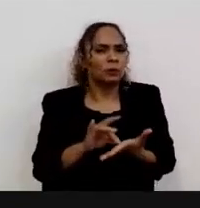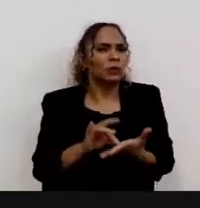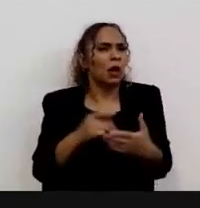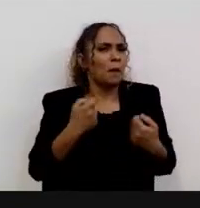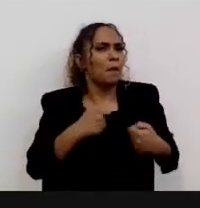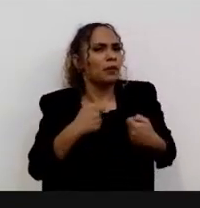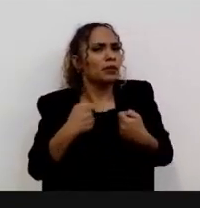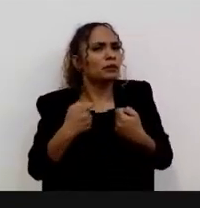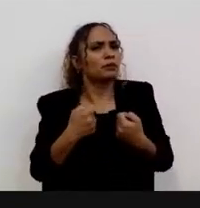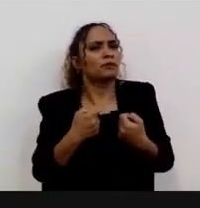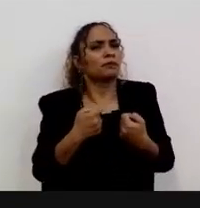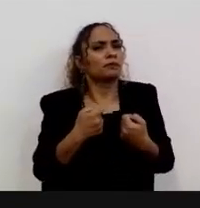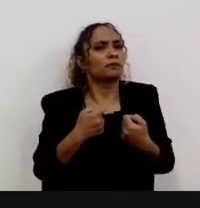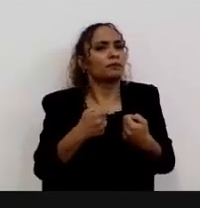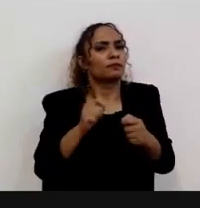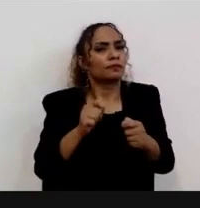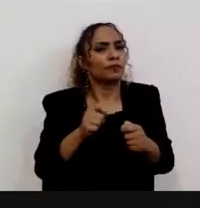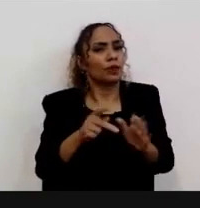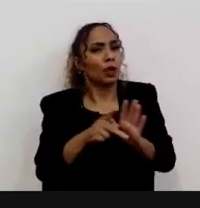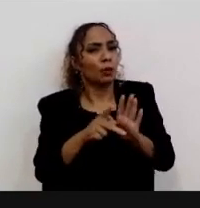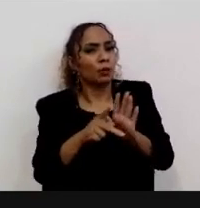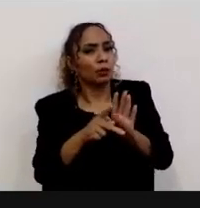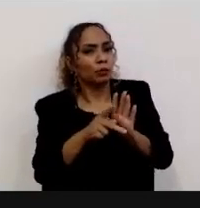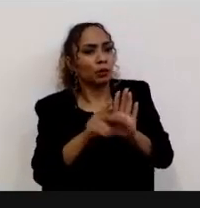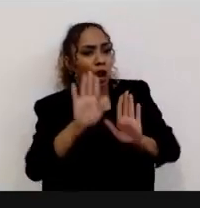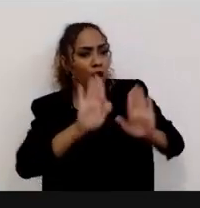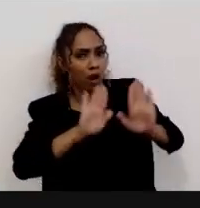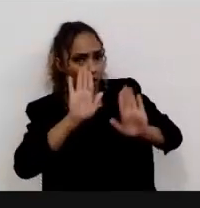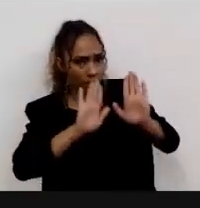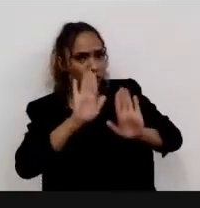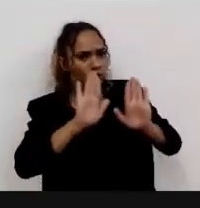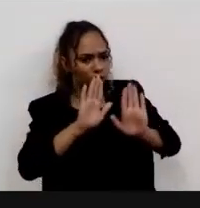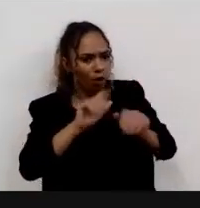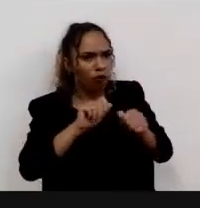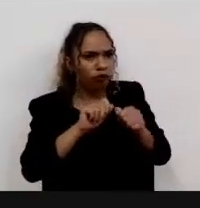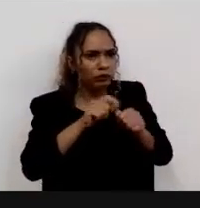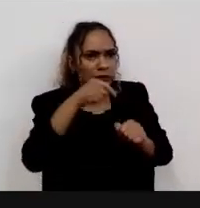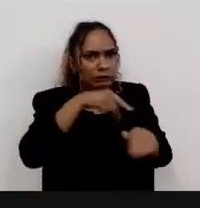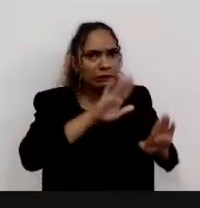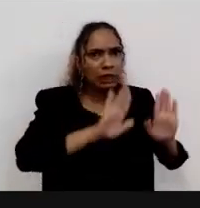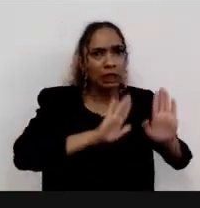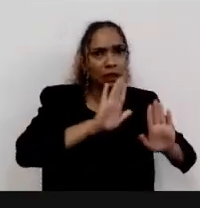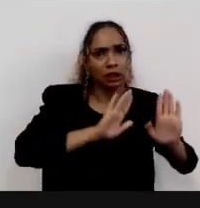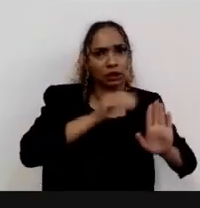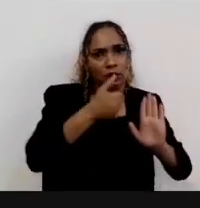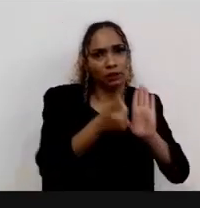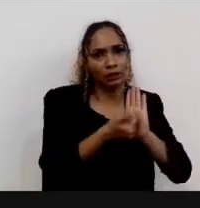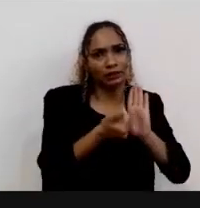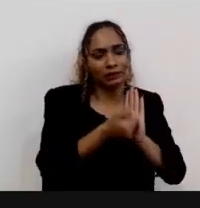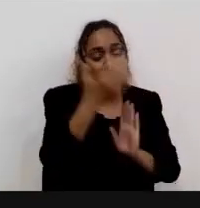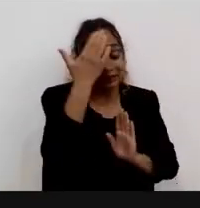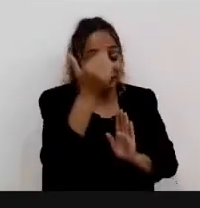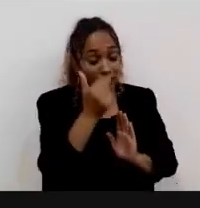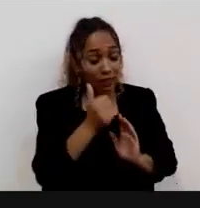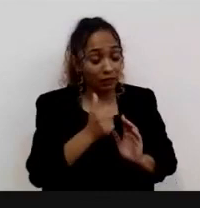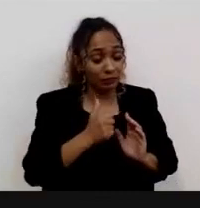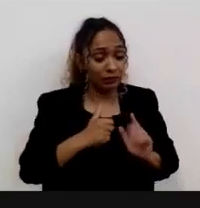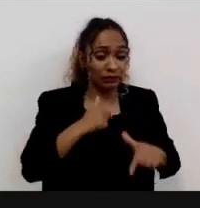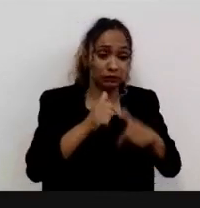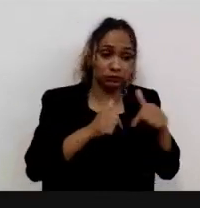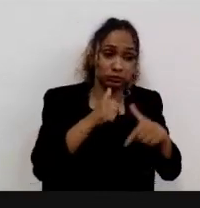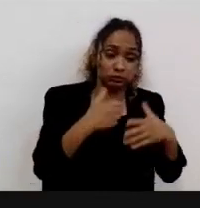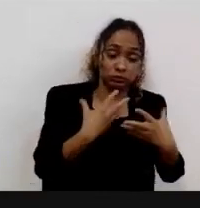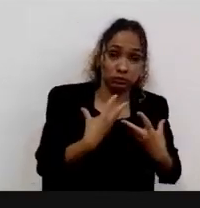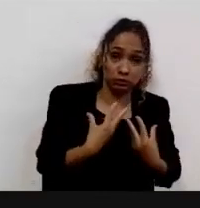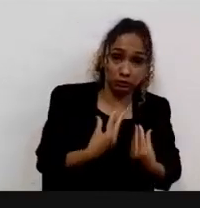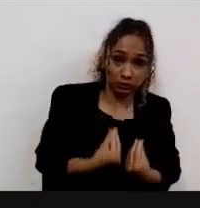demandou foi a questão do próprio processo licitatório, né? Então, você fazer uma licitação aqui na Câmara, a gente sabe que é um trabalho árduo, né? A